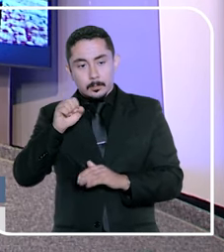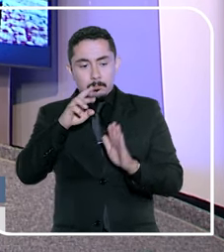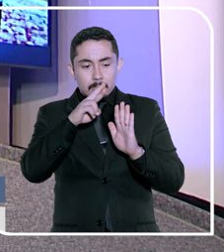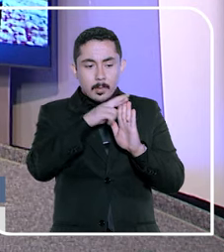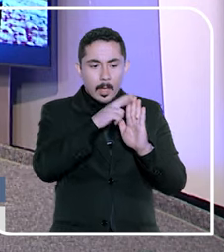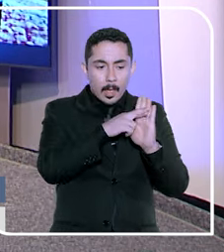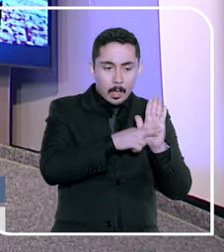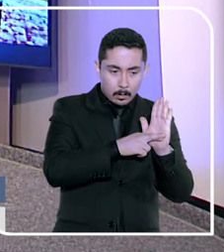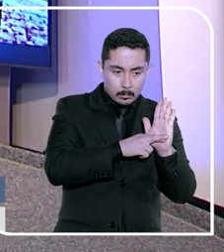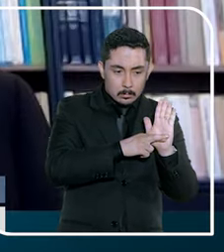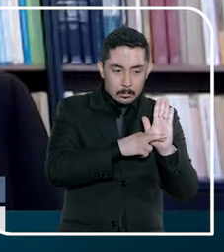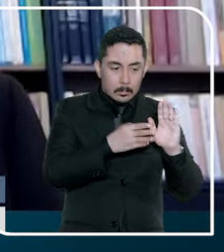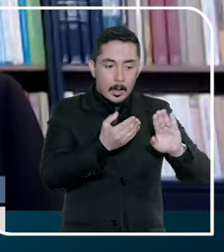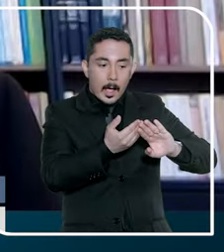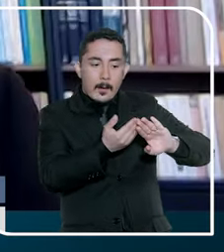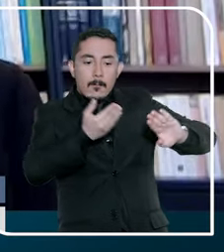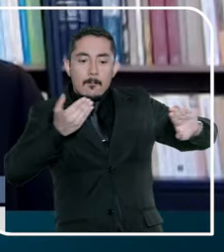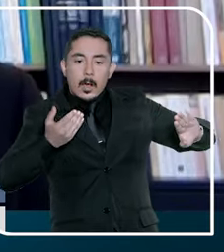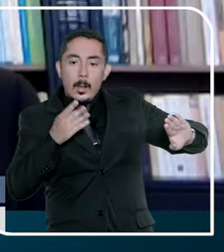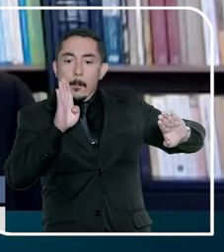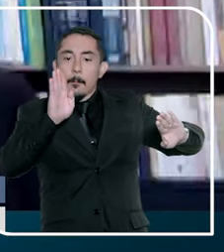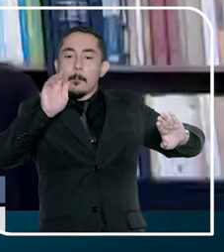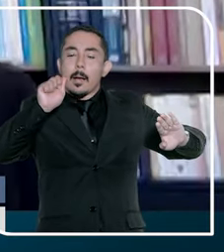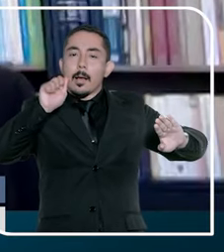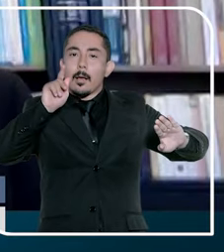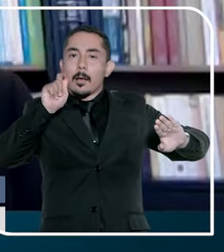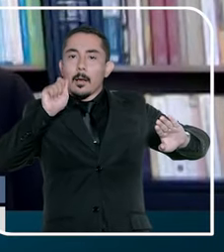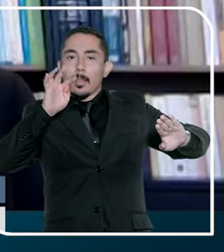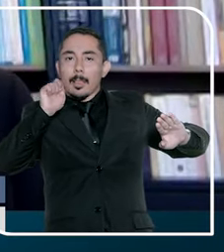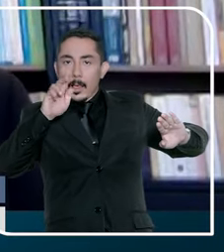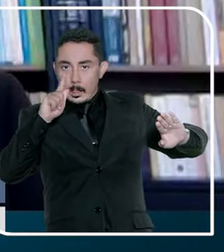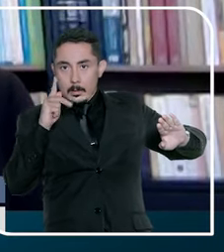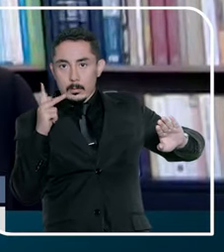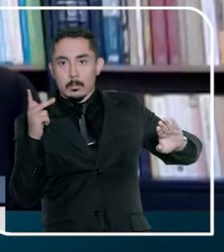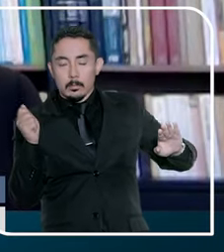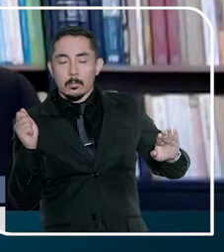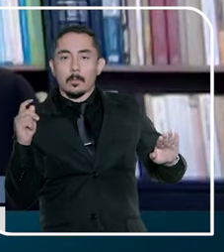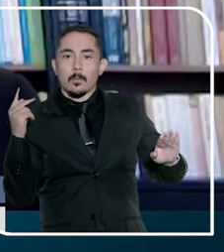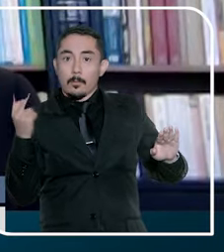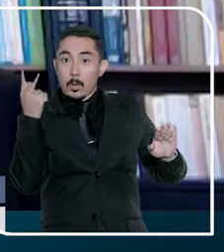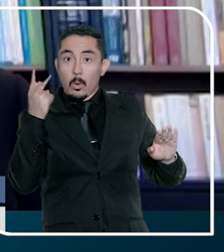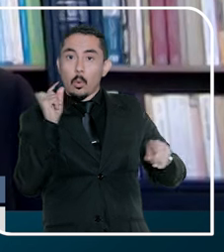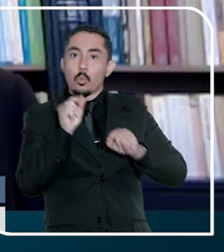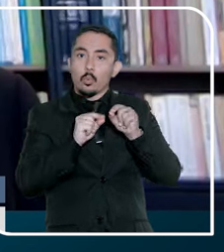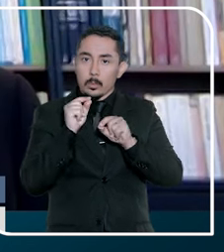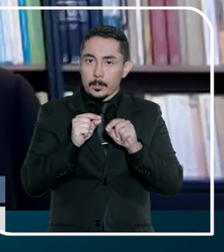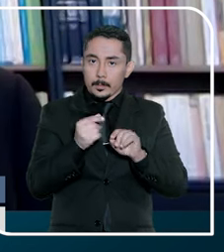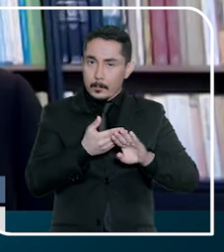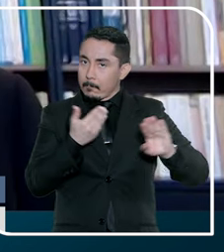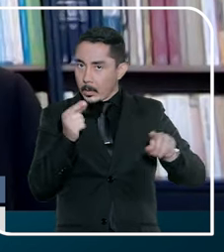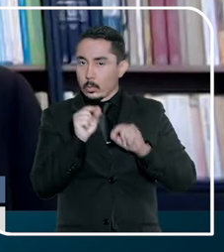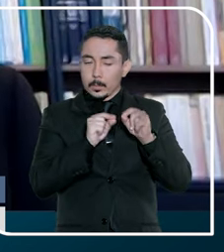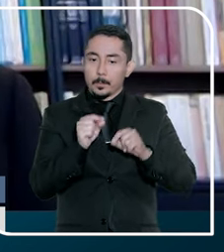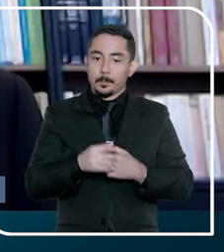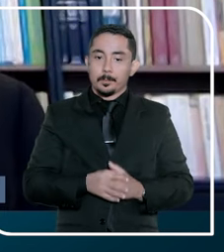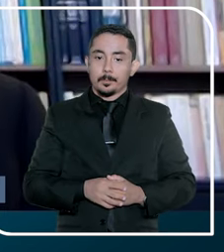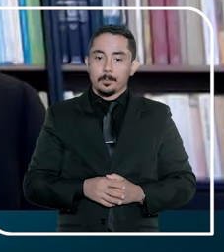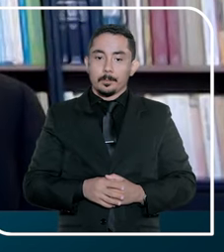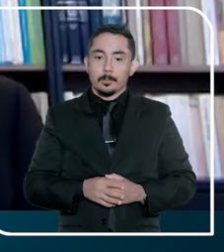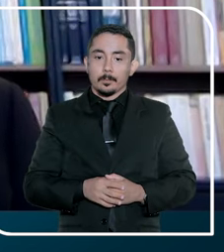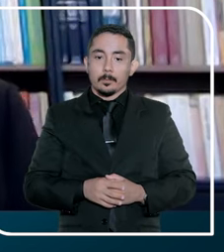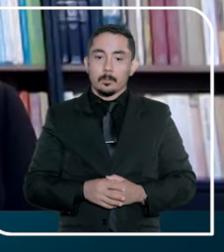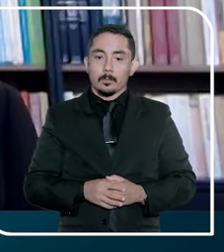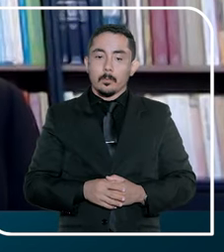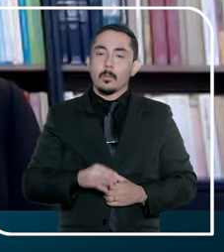bagatela bem eh como o ministro bem bem comentou